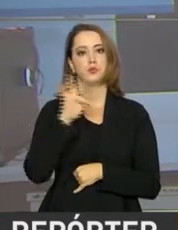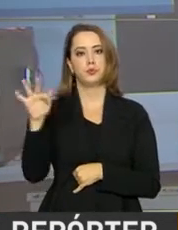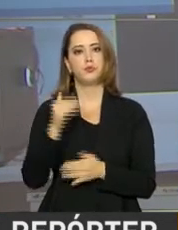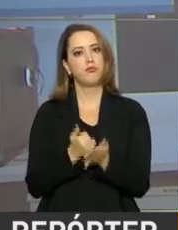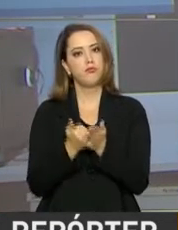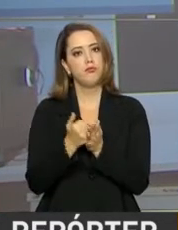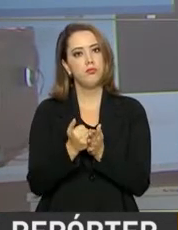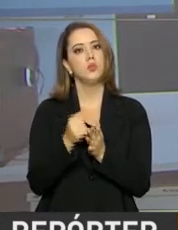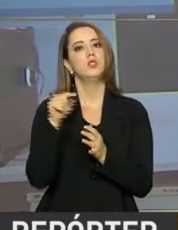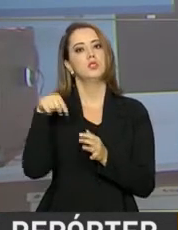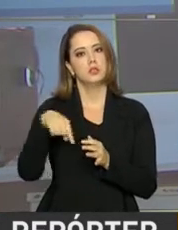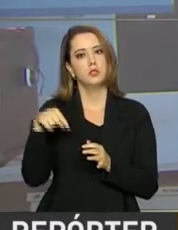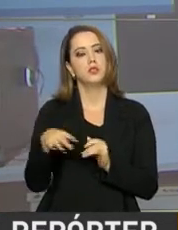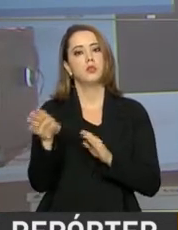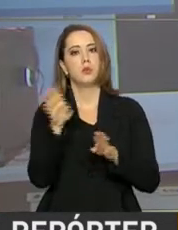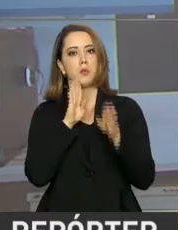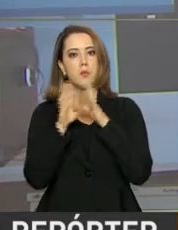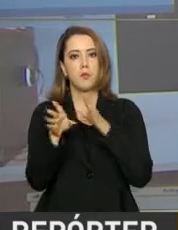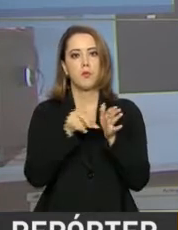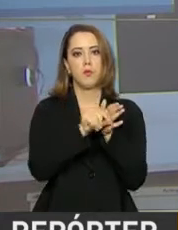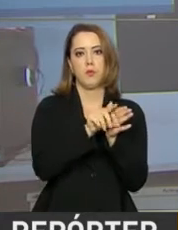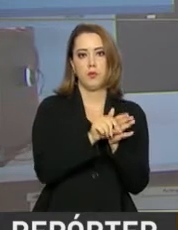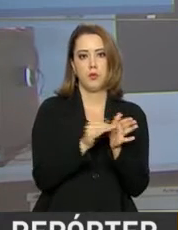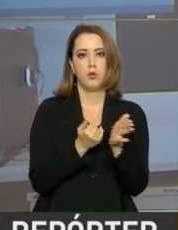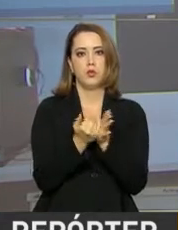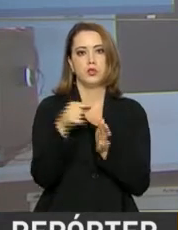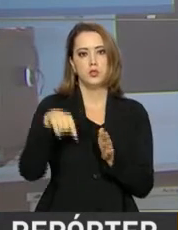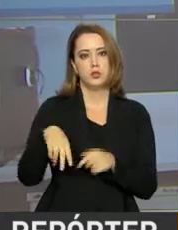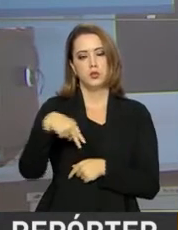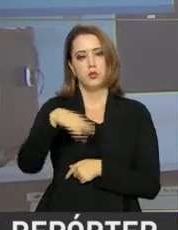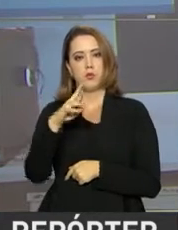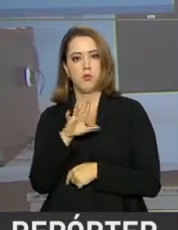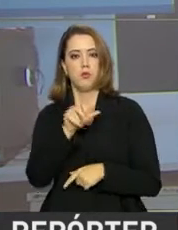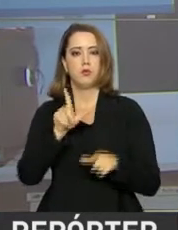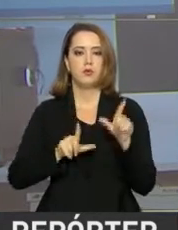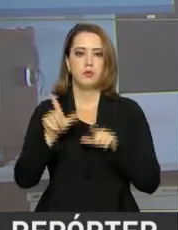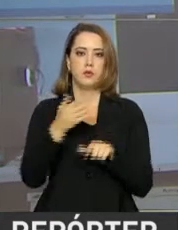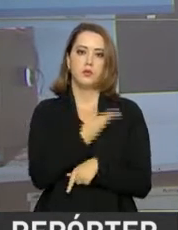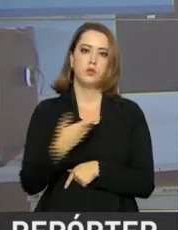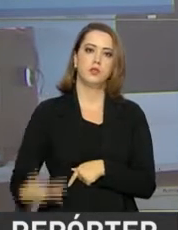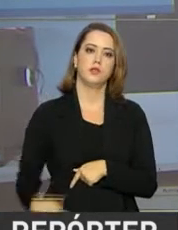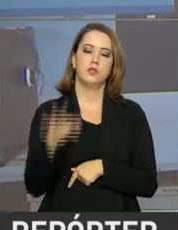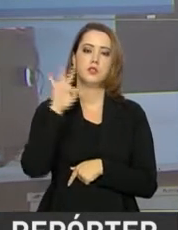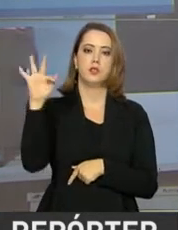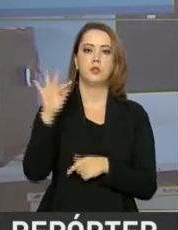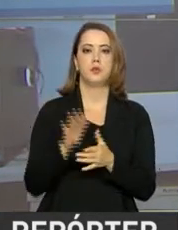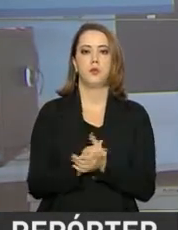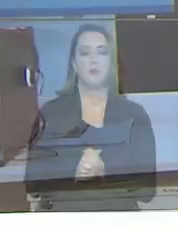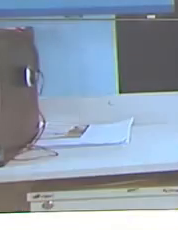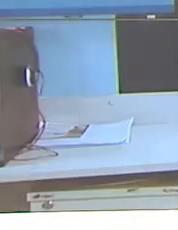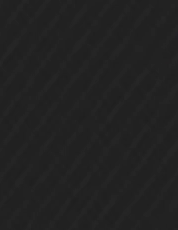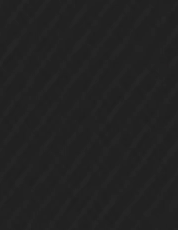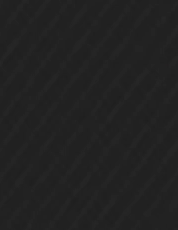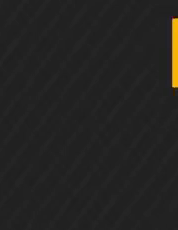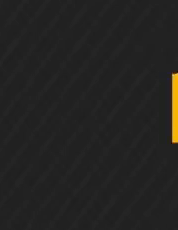Acompanhe também as novidades em nossas redes sociais. Continue com a gente aqui na NBR, a TV do governo federal.